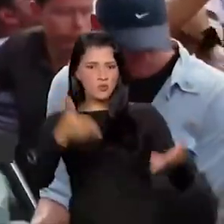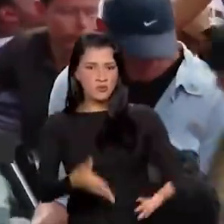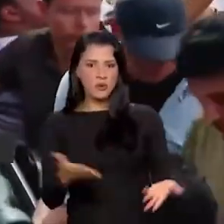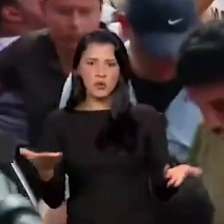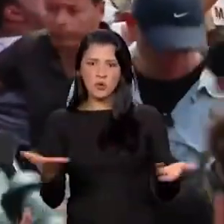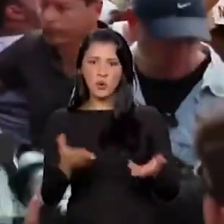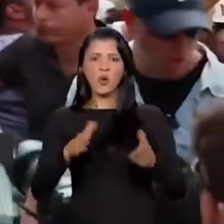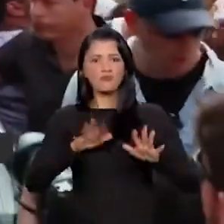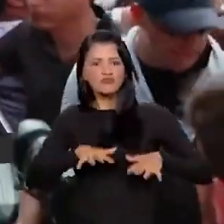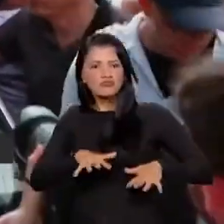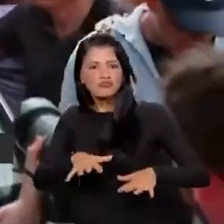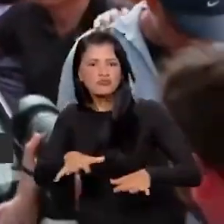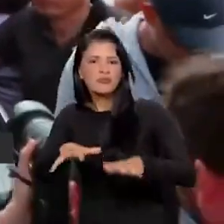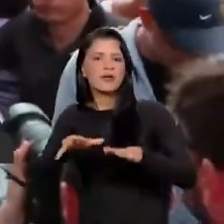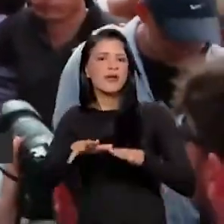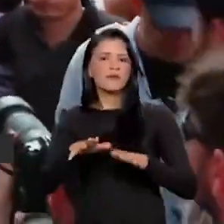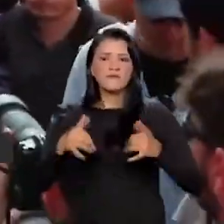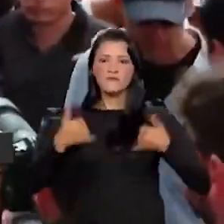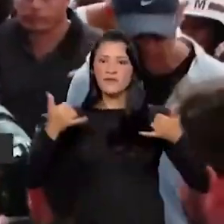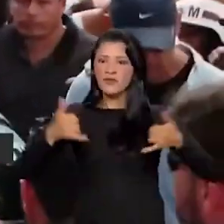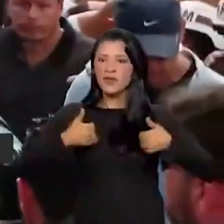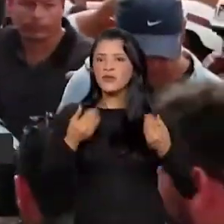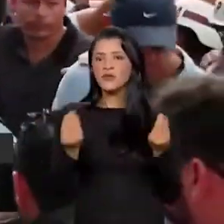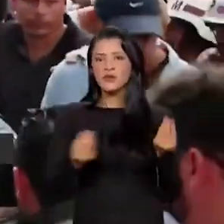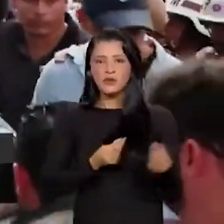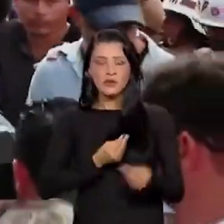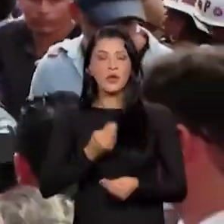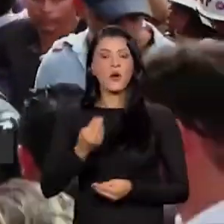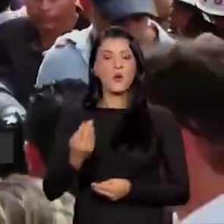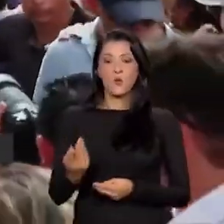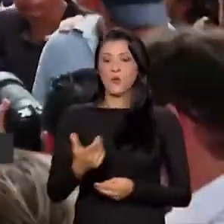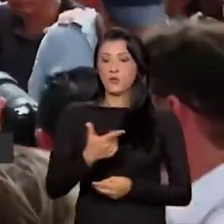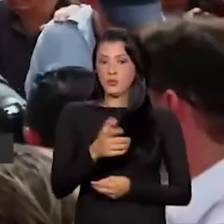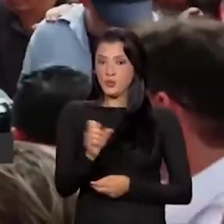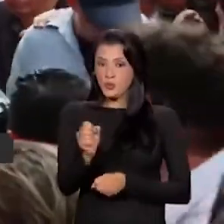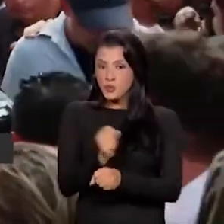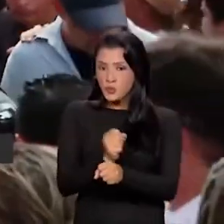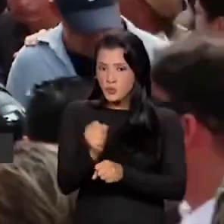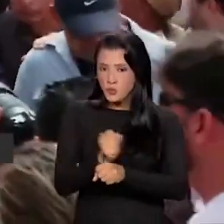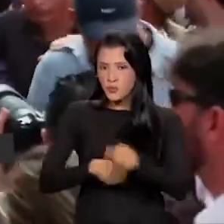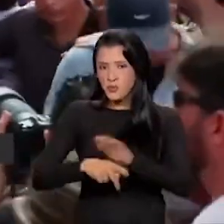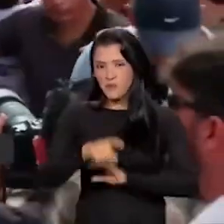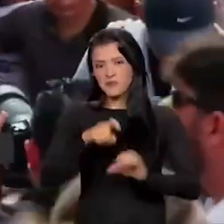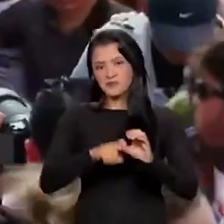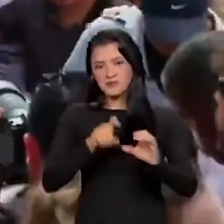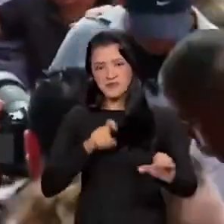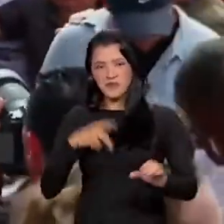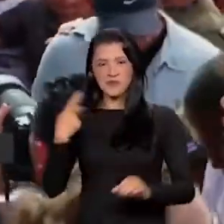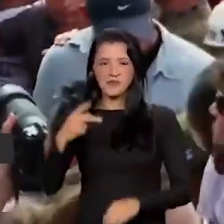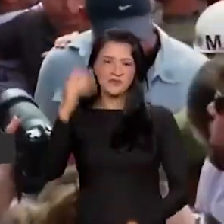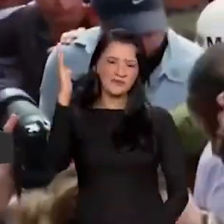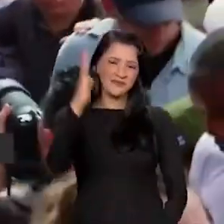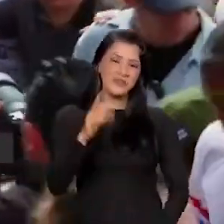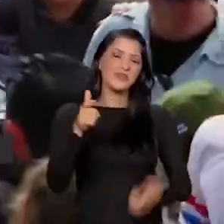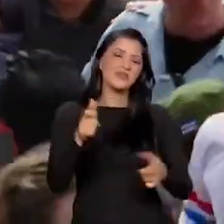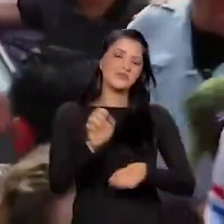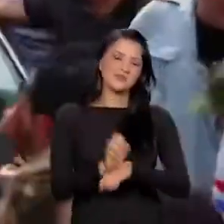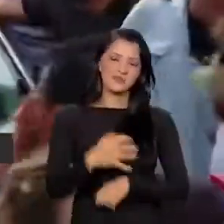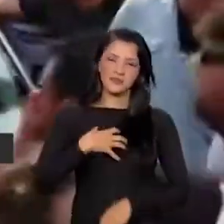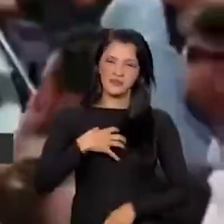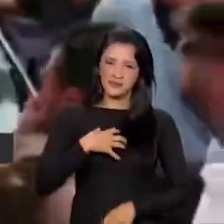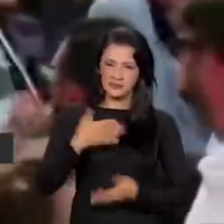da caminhada em celebração ao bicentenário da independência do Brasil na